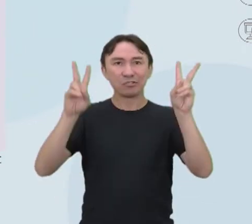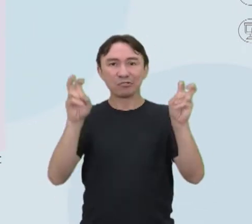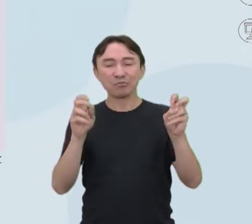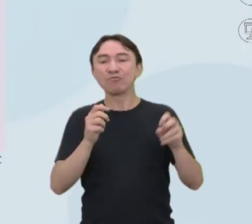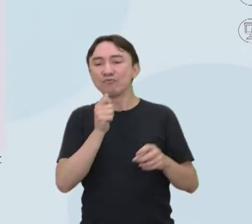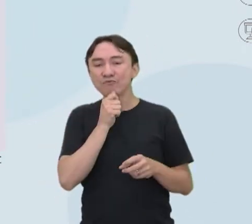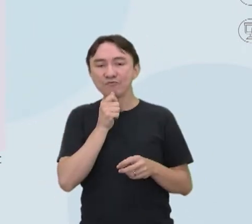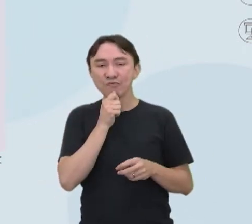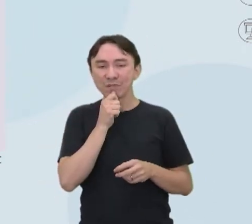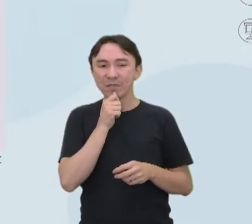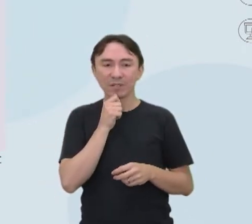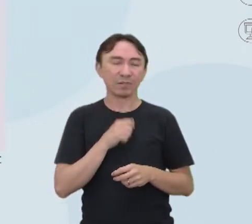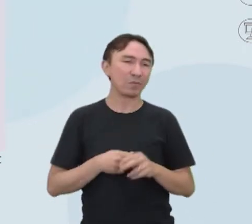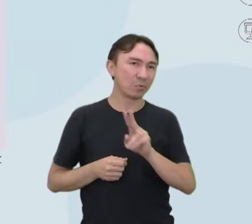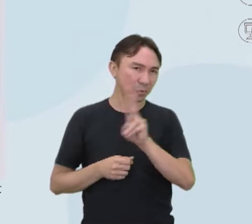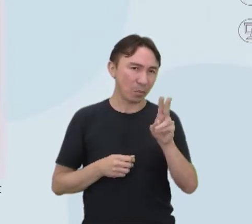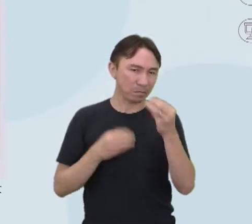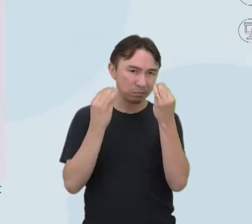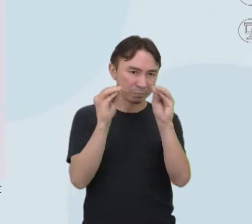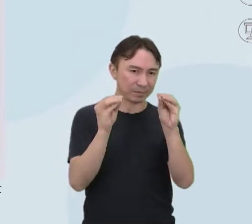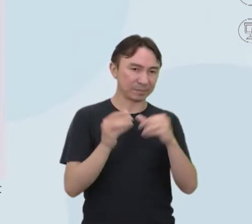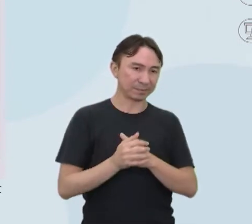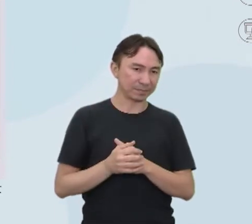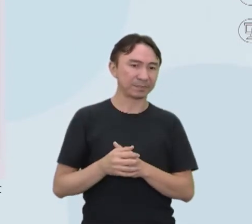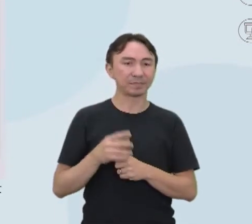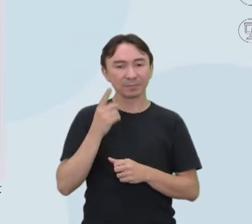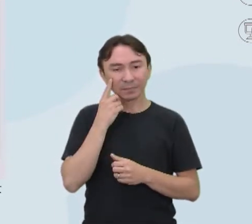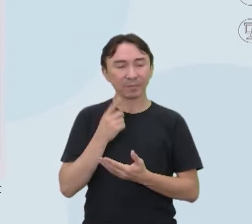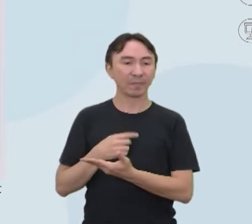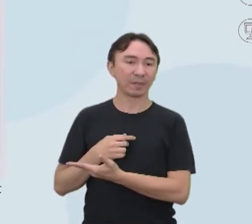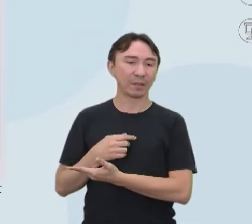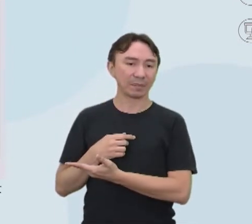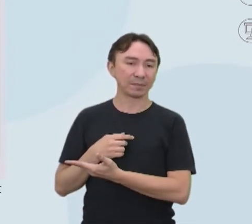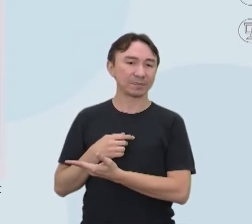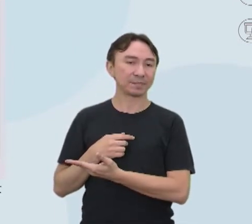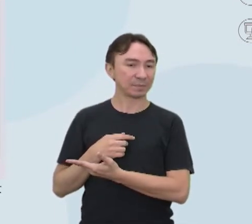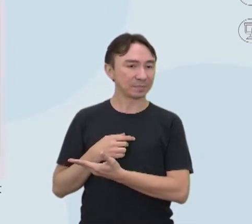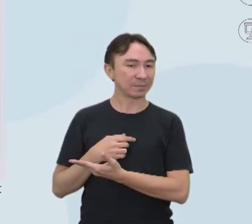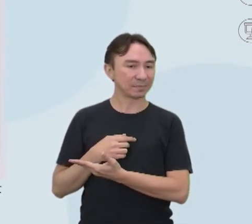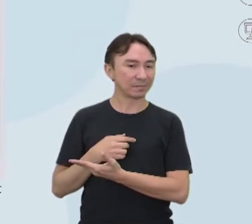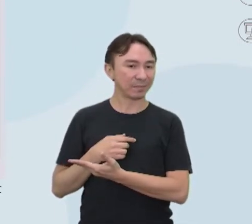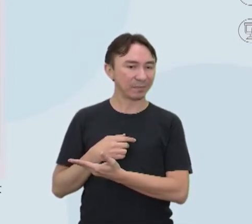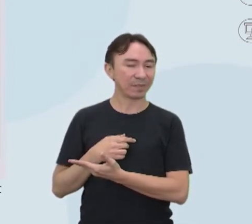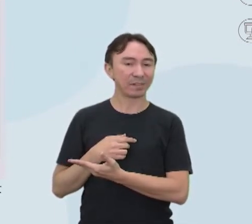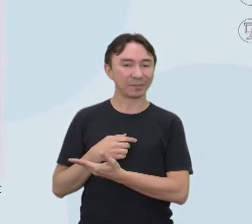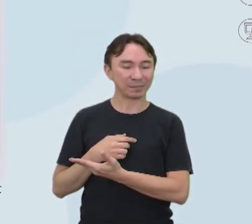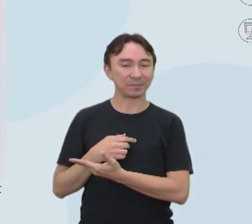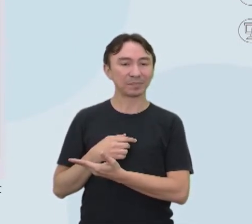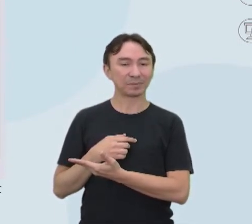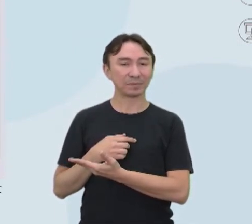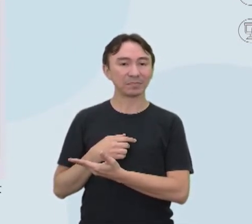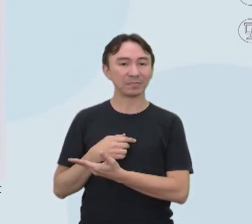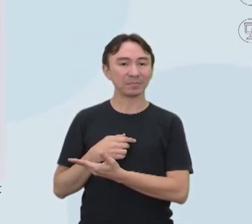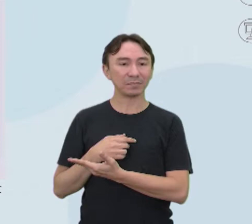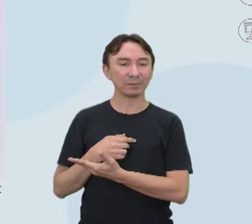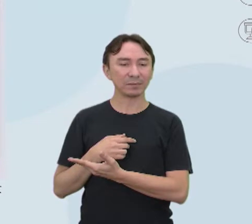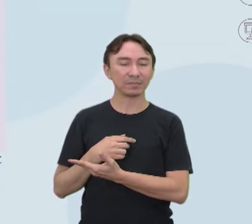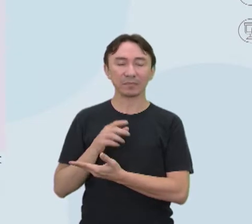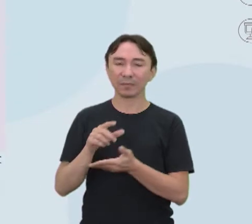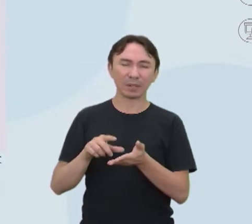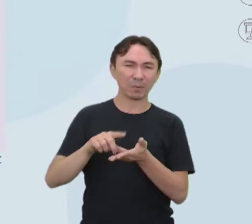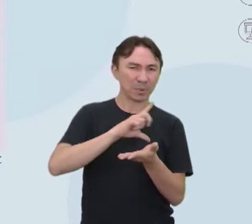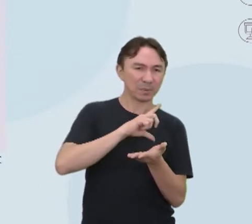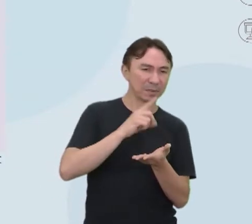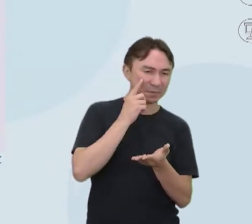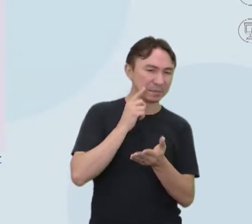que ele quer pôr. Vamos avançar então para eles Vamos avançar. Olha lá então. Ó, pronto, acho Boa, que melhorou. vamos lá, que aí ficou Ok. mais perto, né? Porque a imagem Isso. estava longe. Isso. Só abre e volta só na anterior, só pra